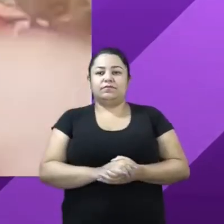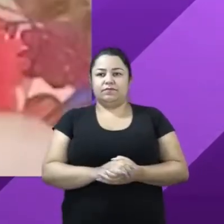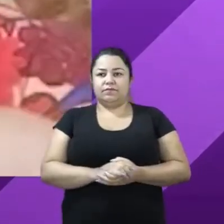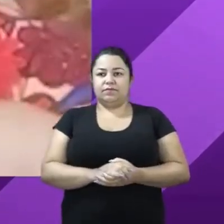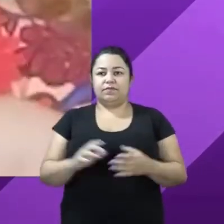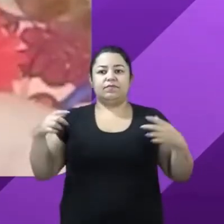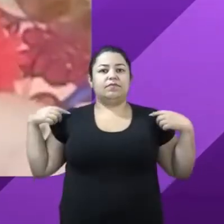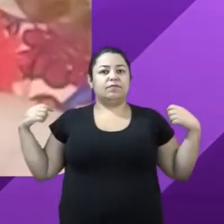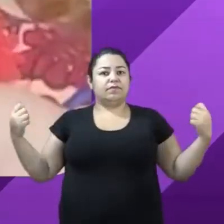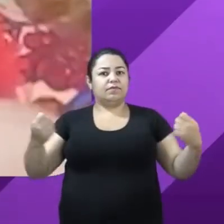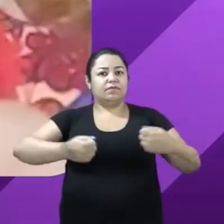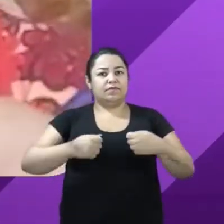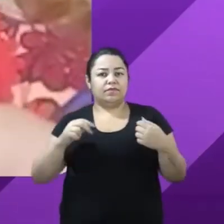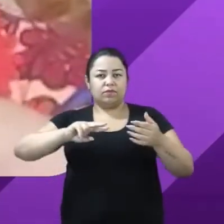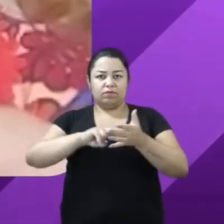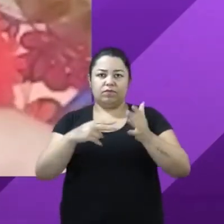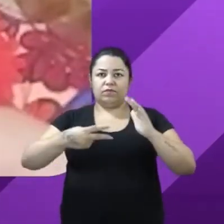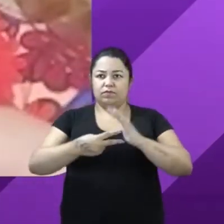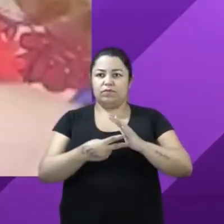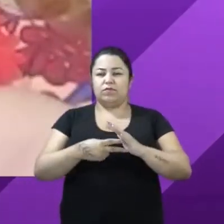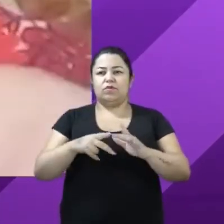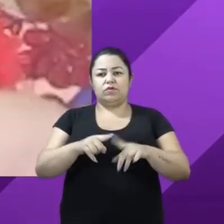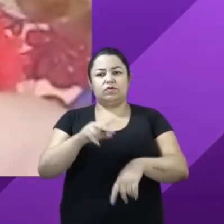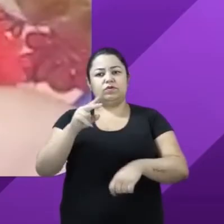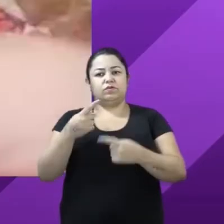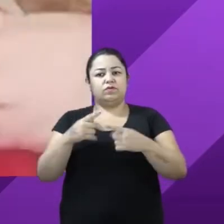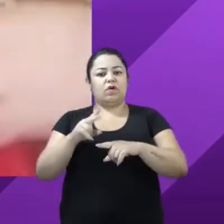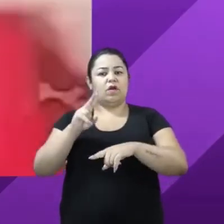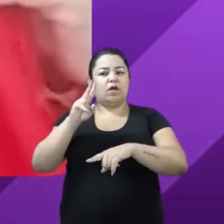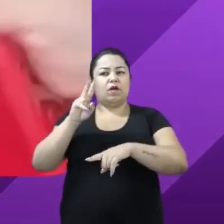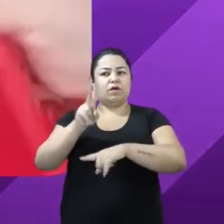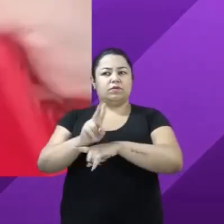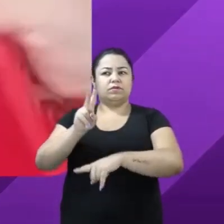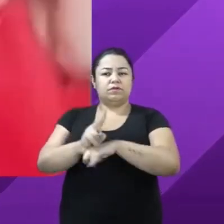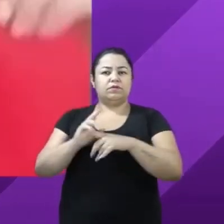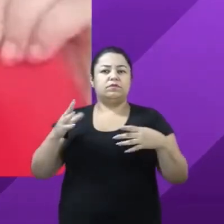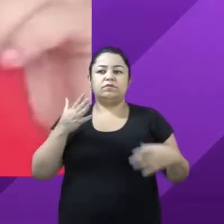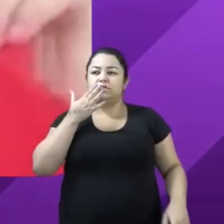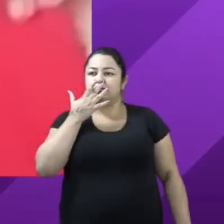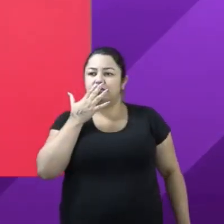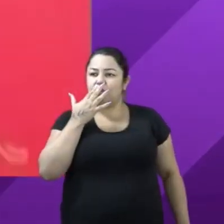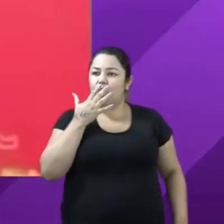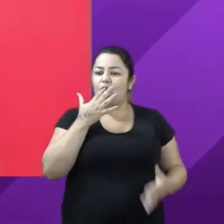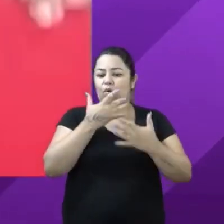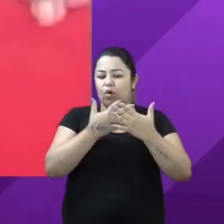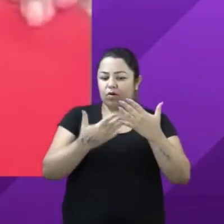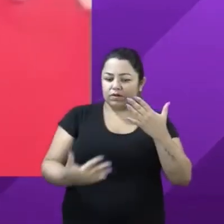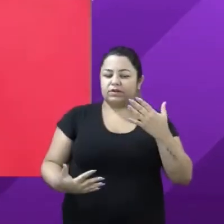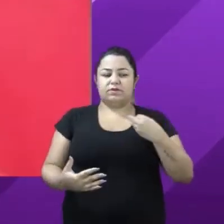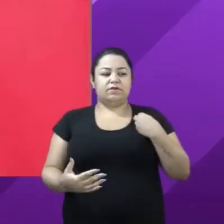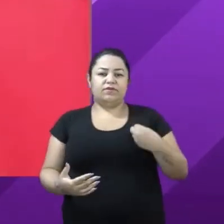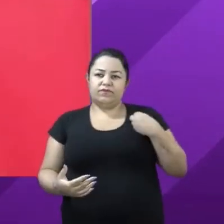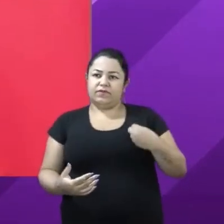esse manto que significa o símbolo da confraria Oloiás, que significa na cor do sangue, a cor da